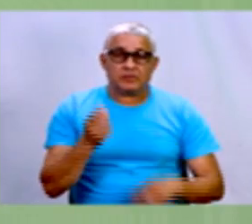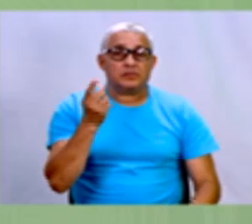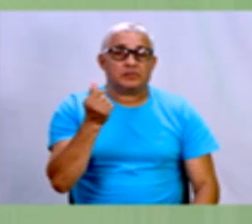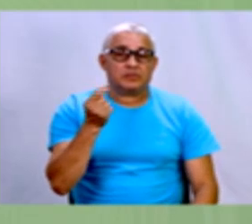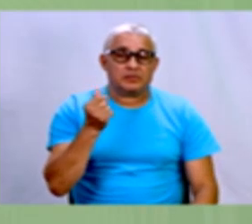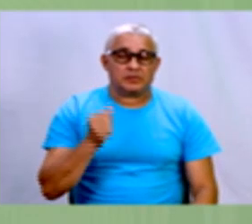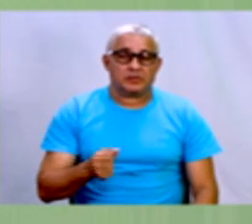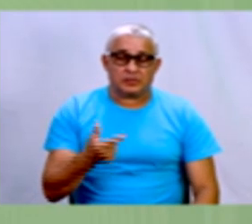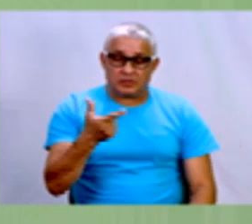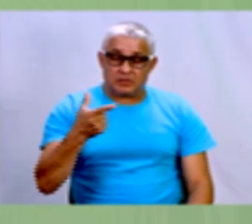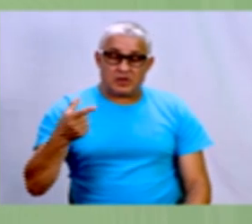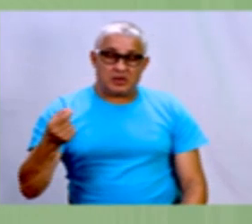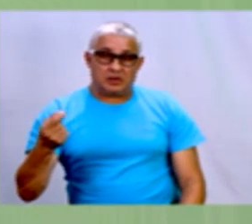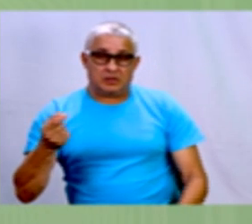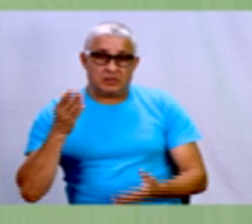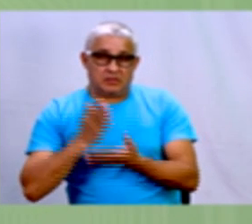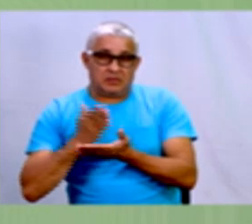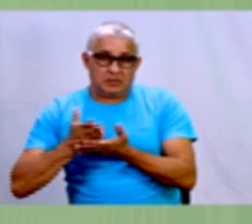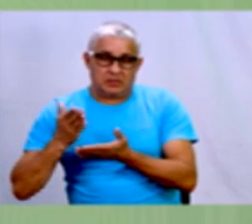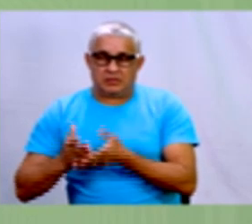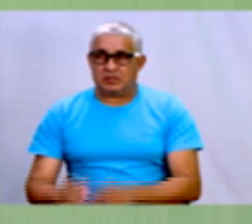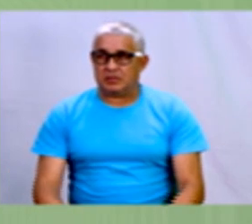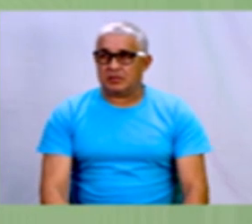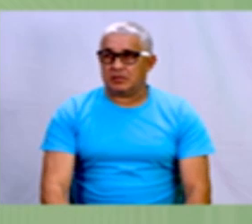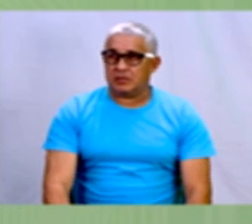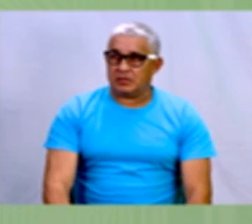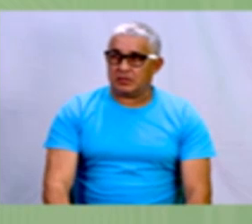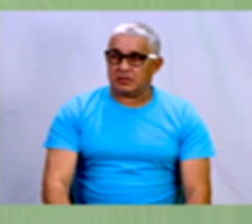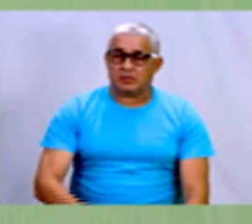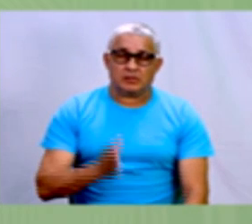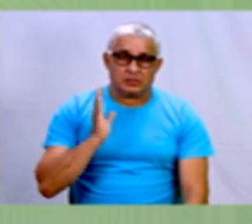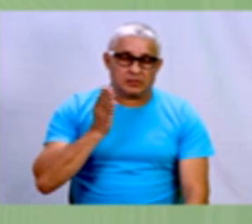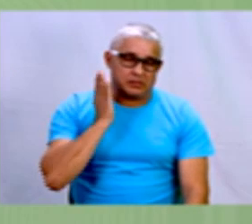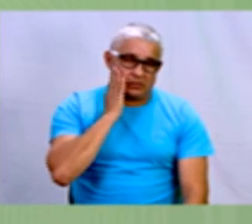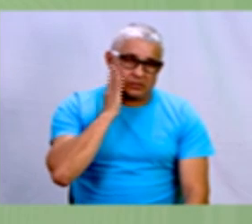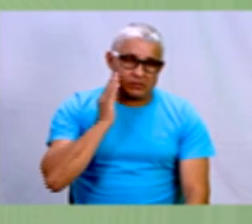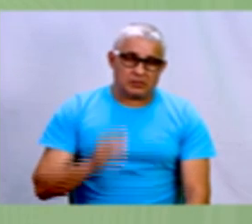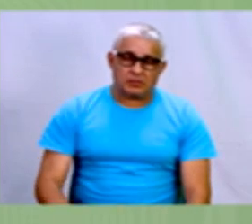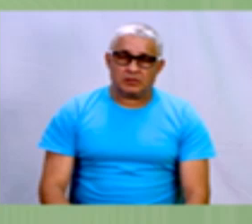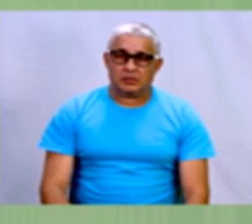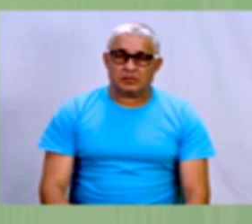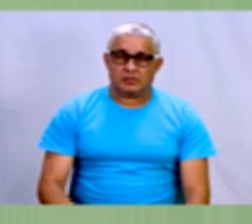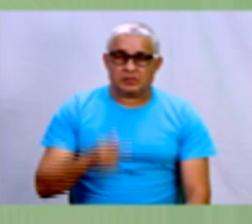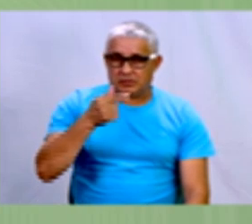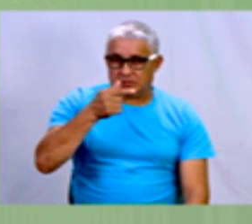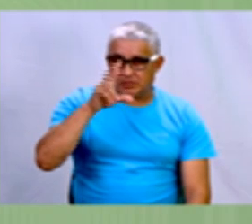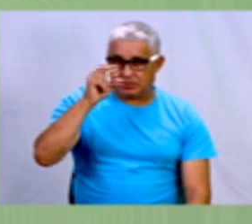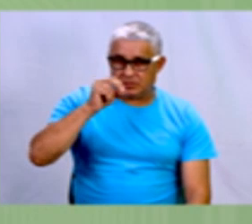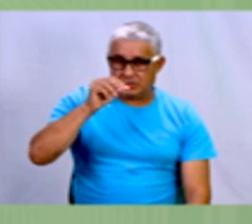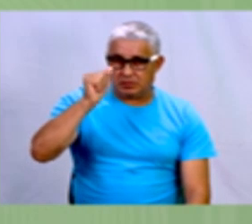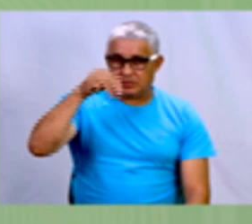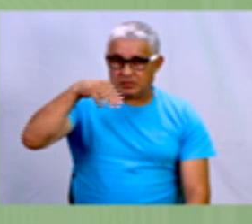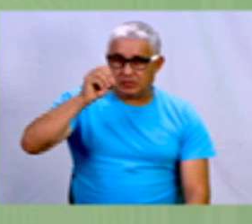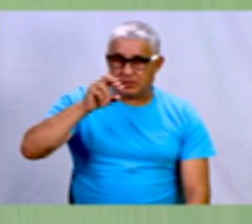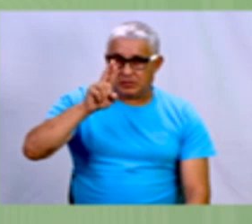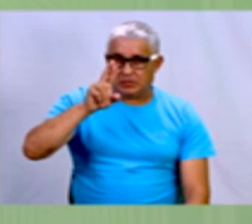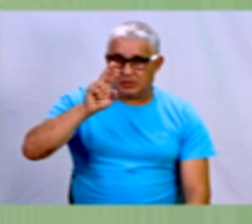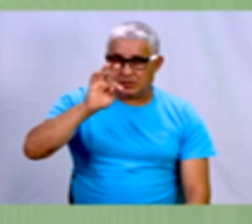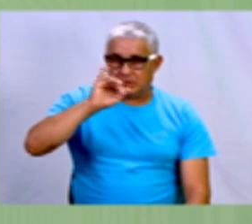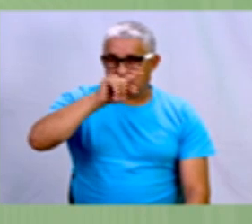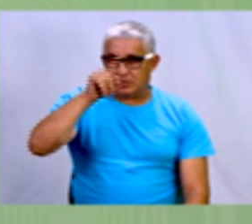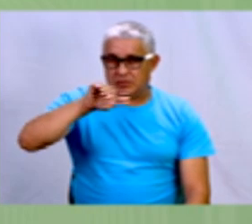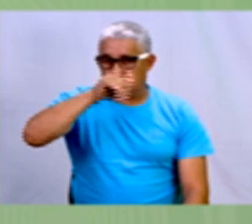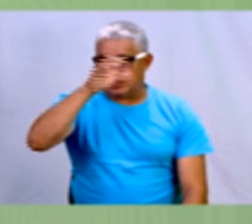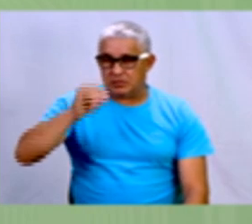da 20ª parcela. Vamos lá. Então, eu já sei que o valor da amortização é 750. Então, agora